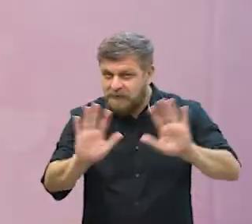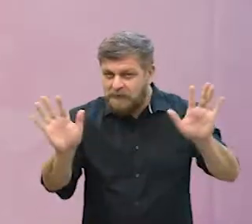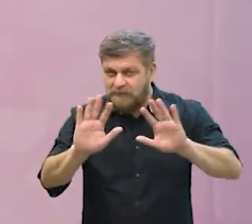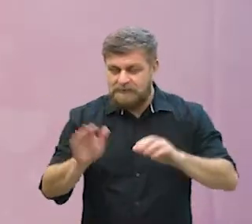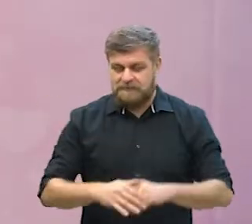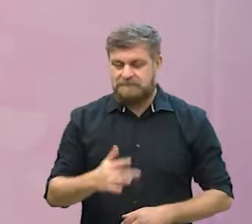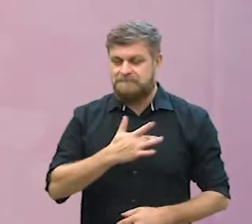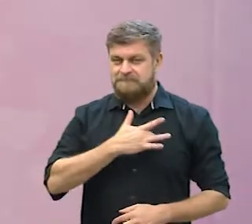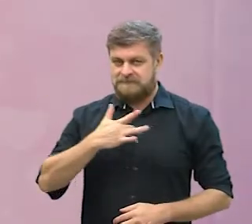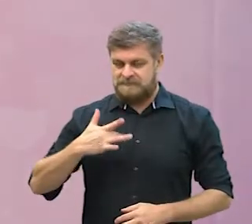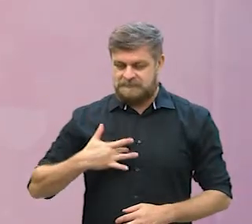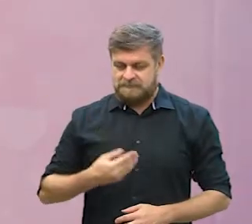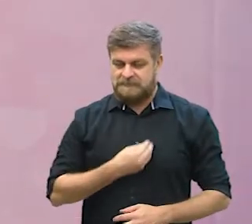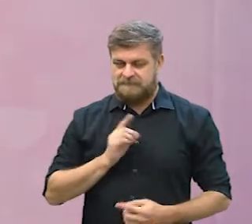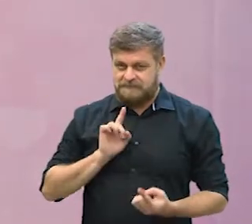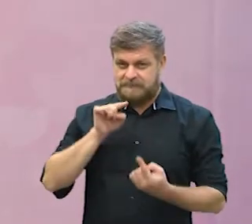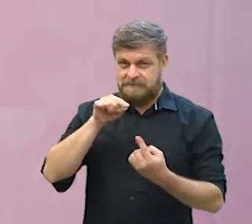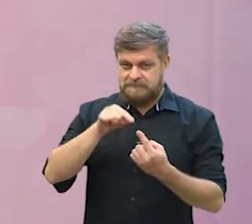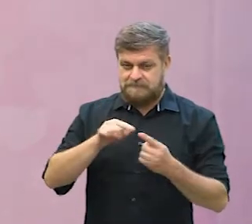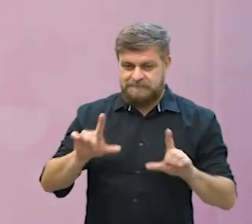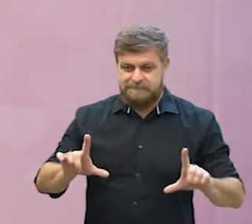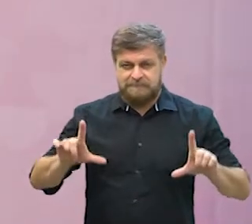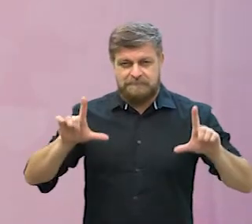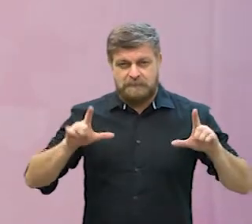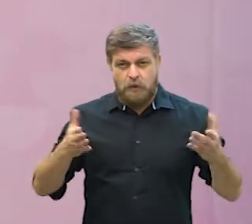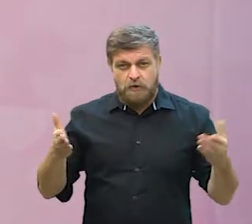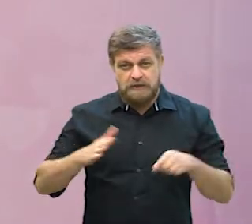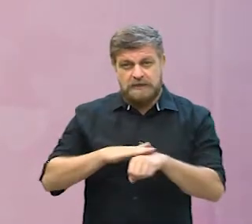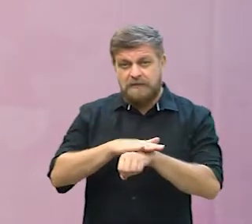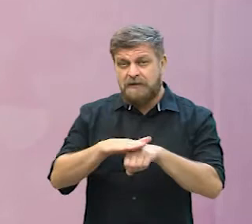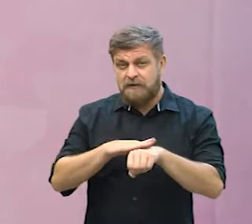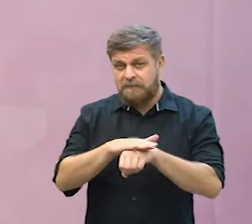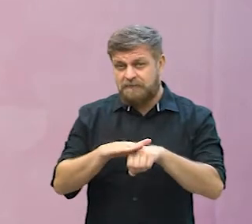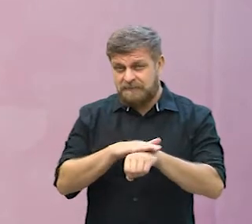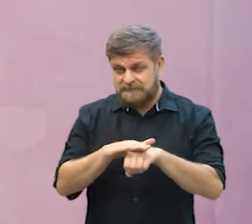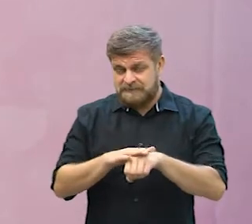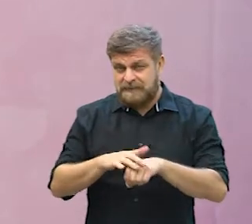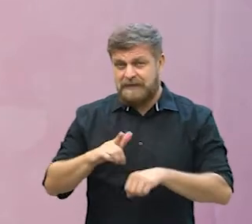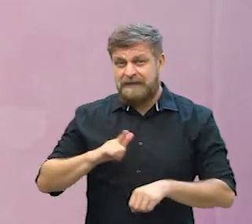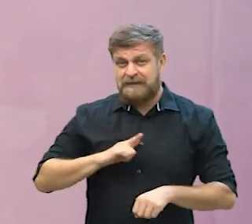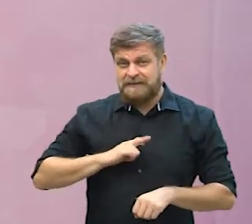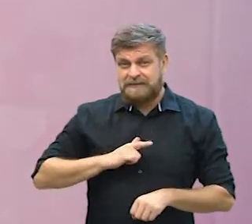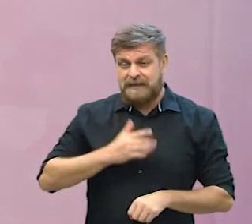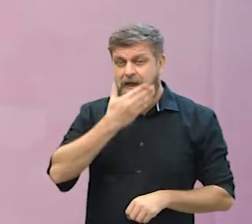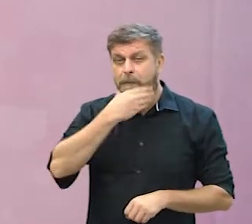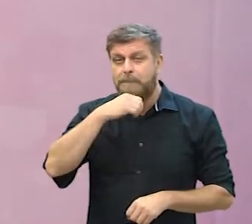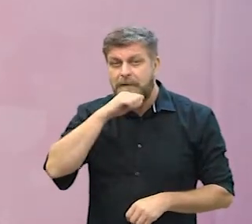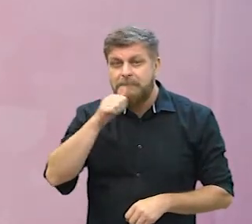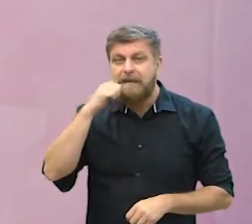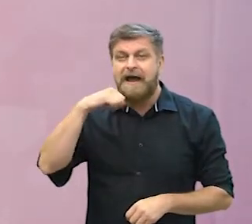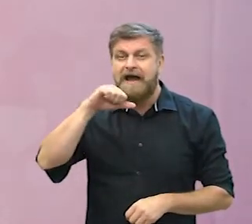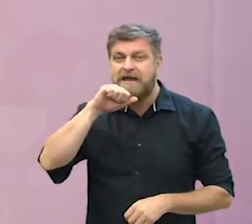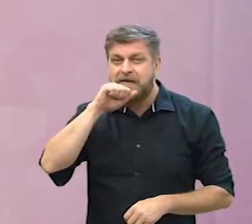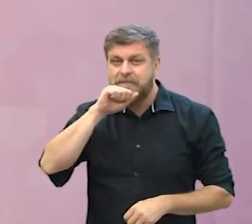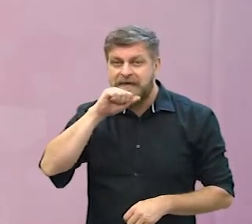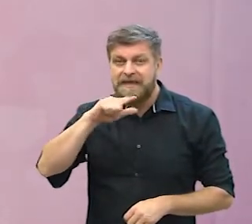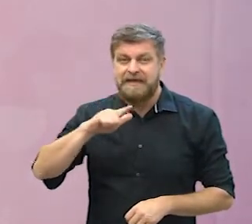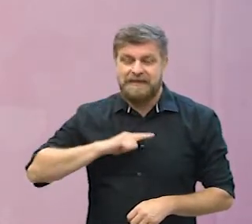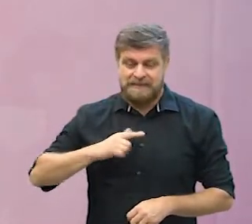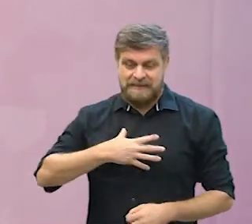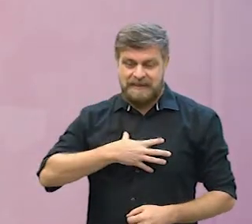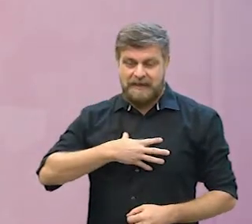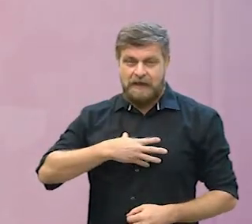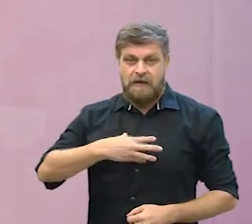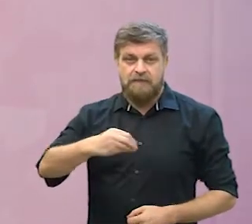Olá, saúde é vida no ar e hoje nós vamos conversar com os pais e as mães, principalmente com